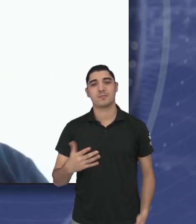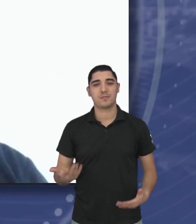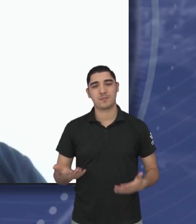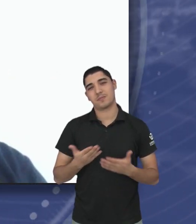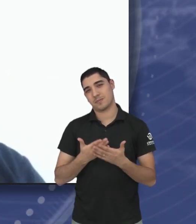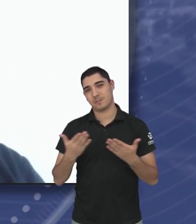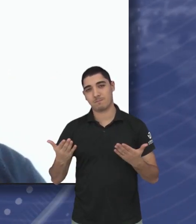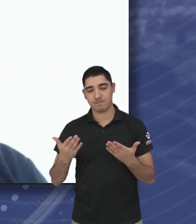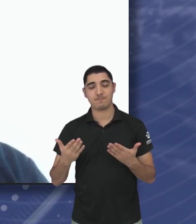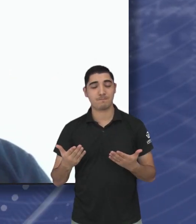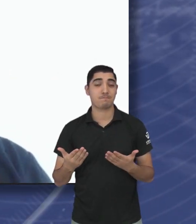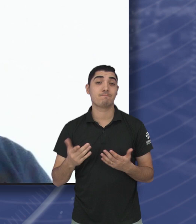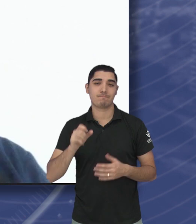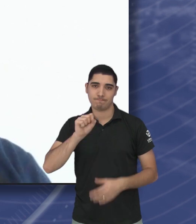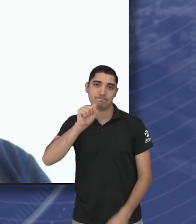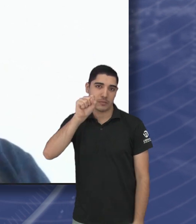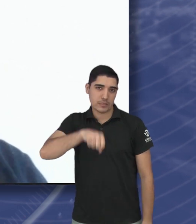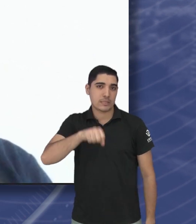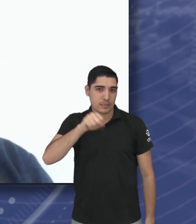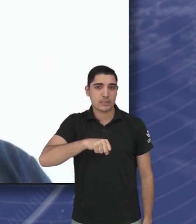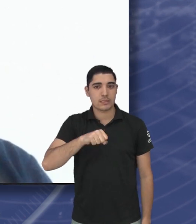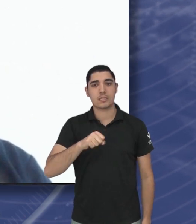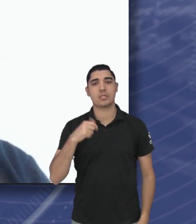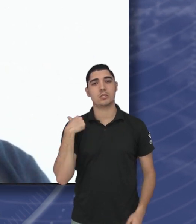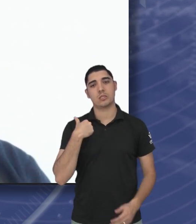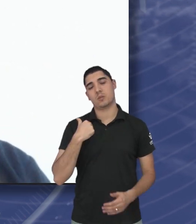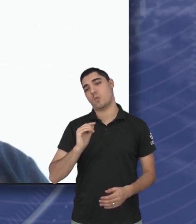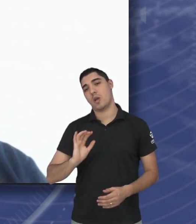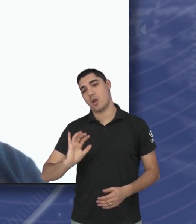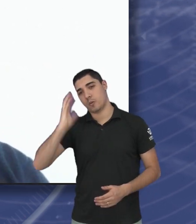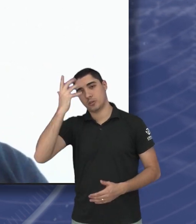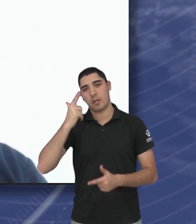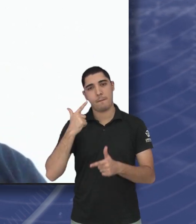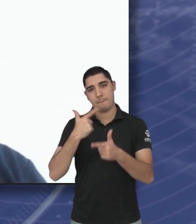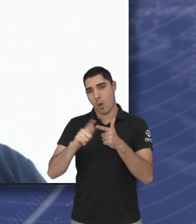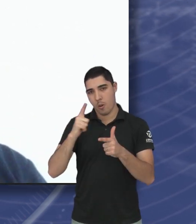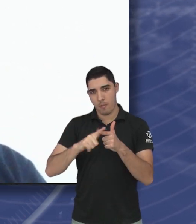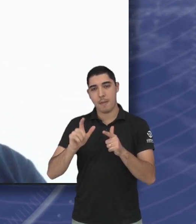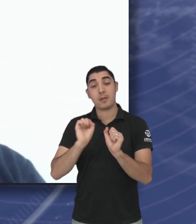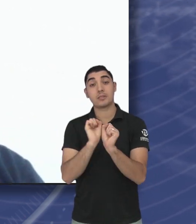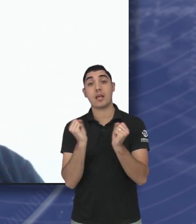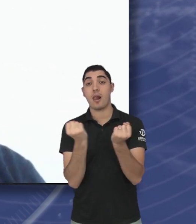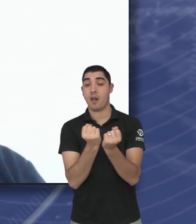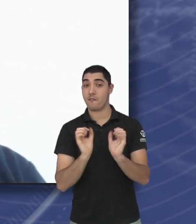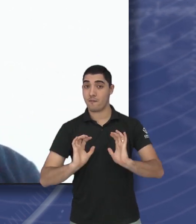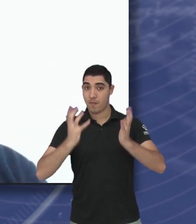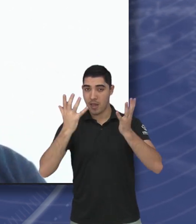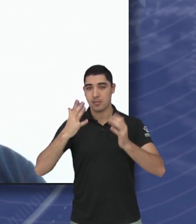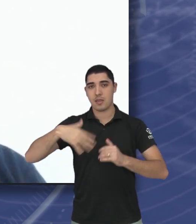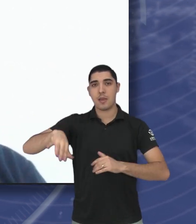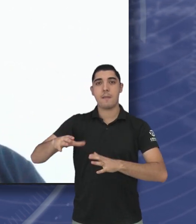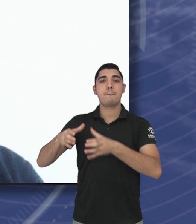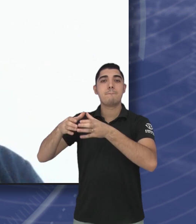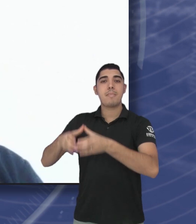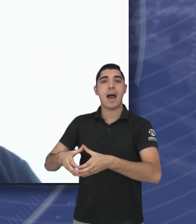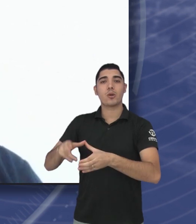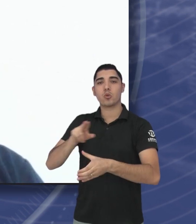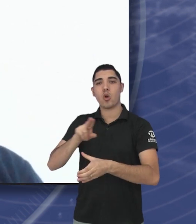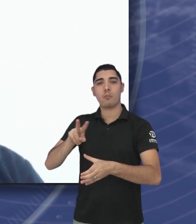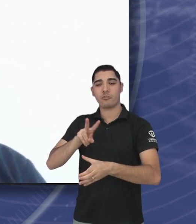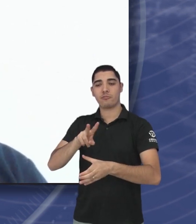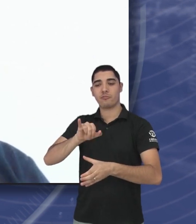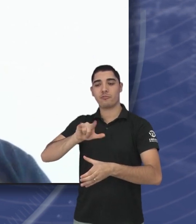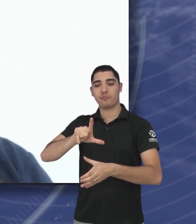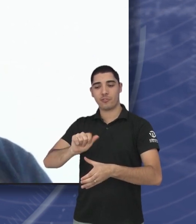Olá, todo mundo. Exatamente. Eu tive um problema com um salão de festa que fica no bairro da Vila